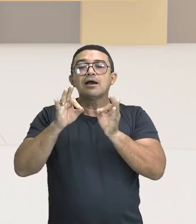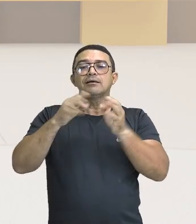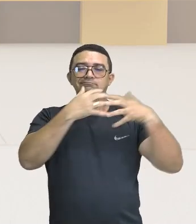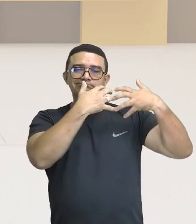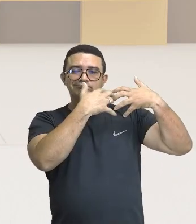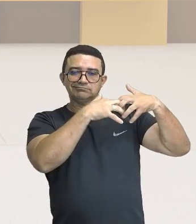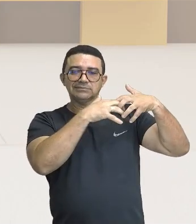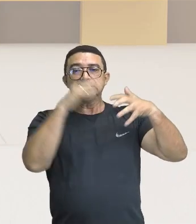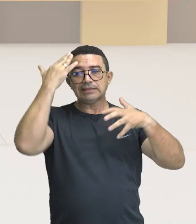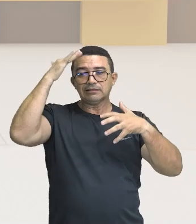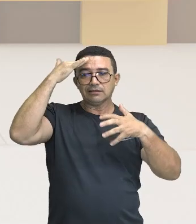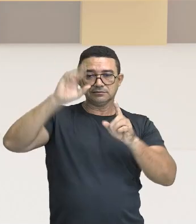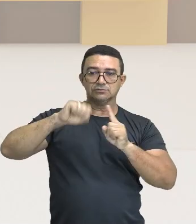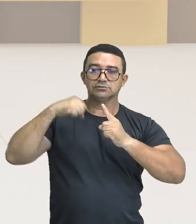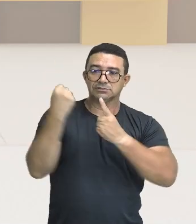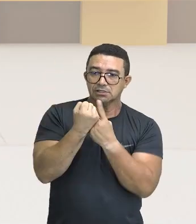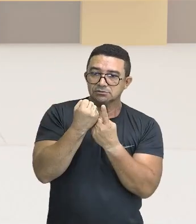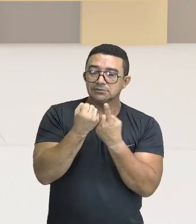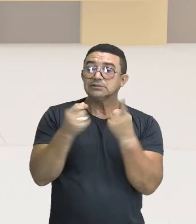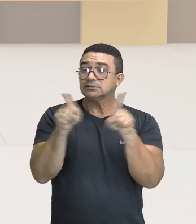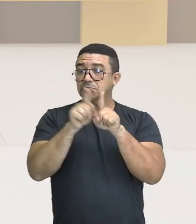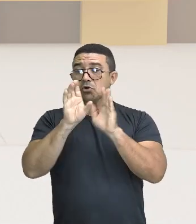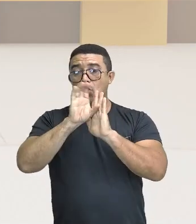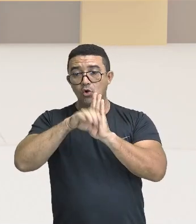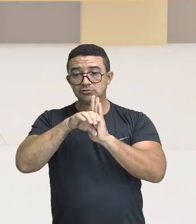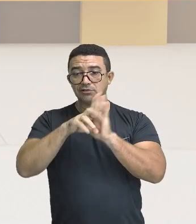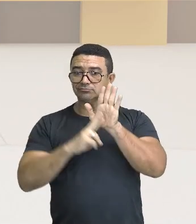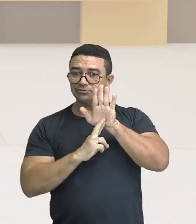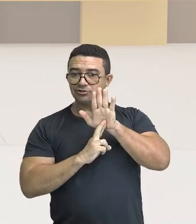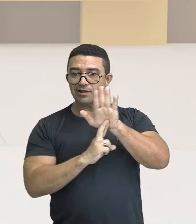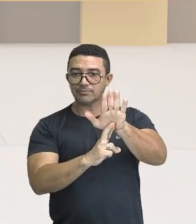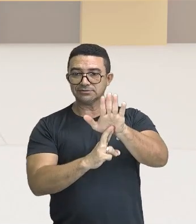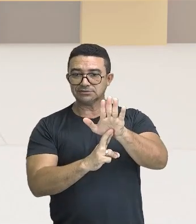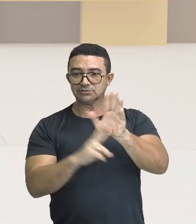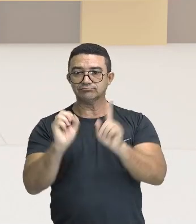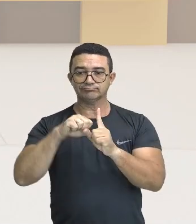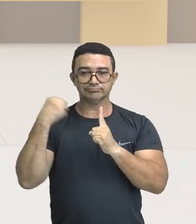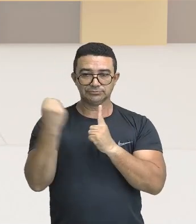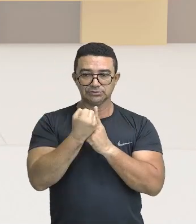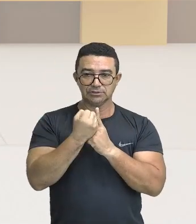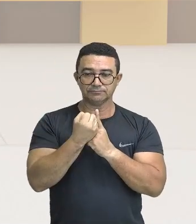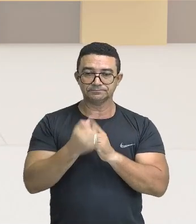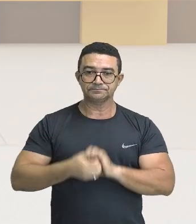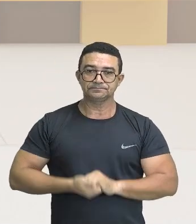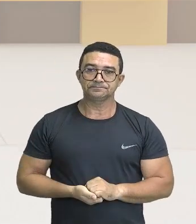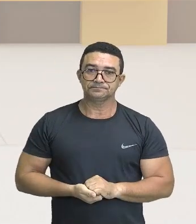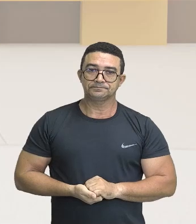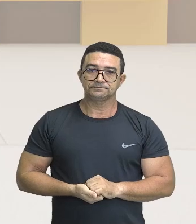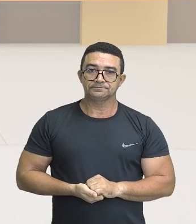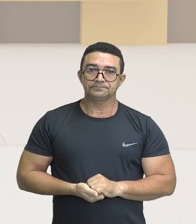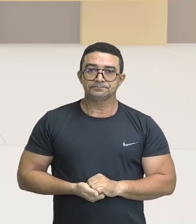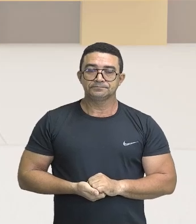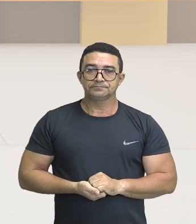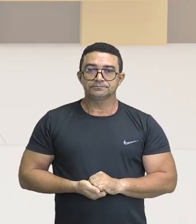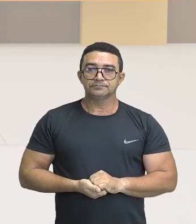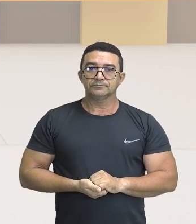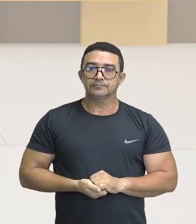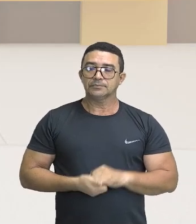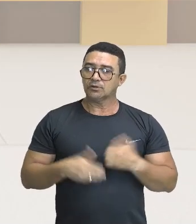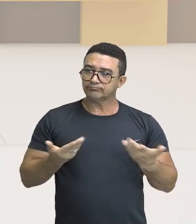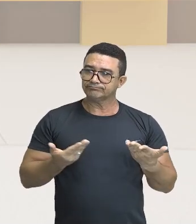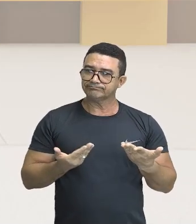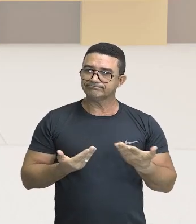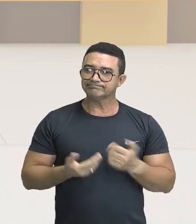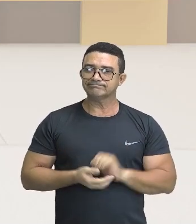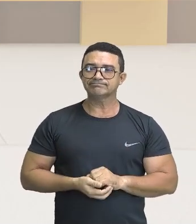sociedade e dessa questão do conceito de representações sociais. Perfeito. Então, vamos fazer o seguinte, então? Vamos conhecer um